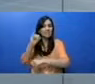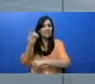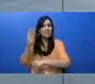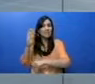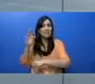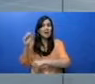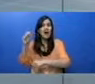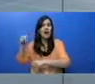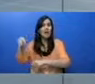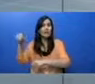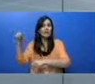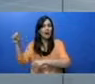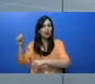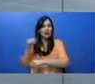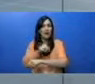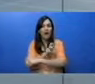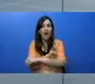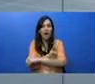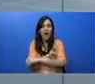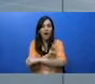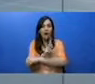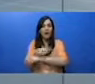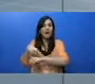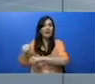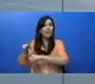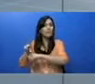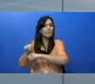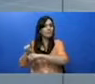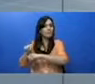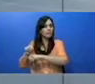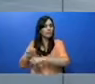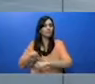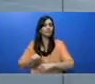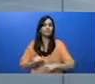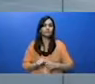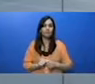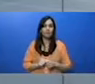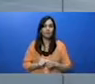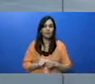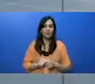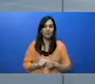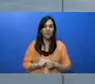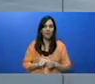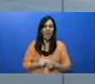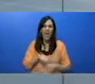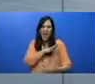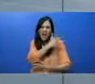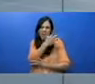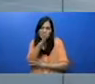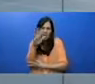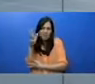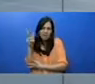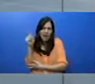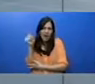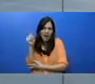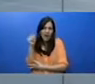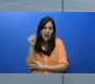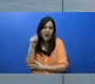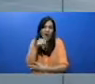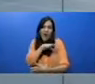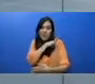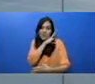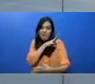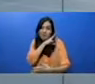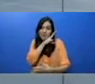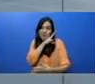autorização, ok? Depois, no caso de animais silvestres, é necessário que a loja